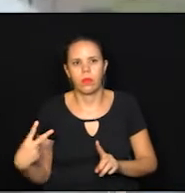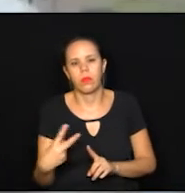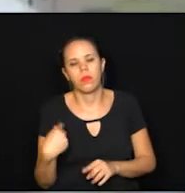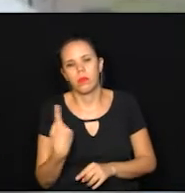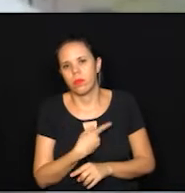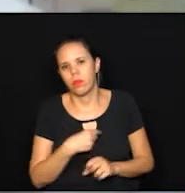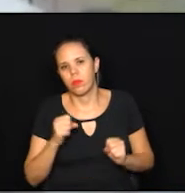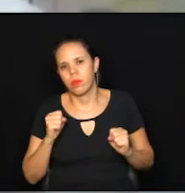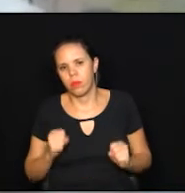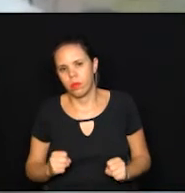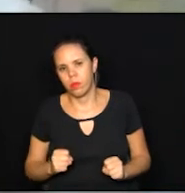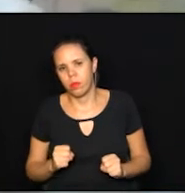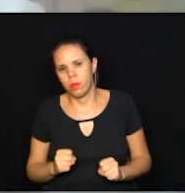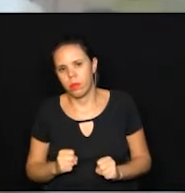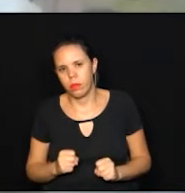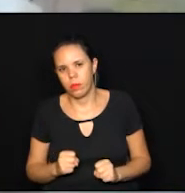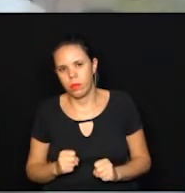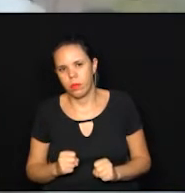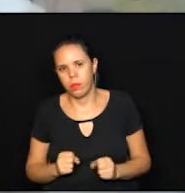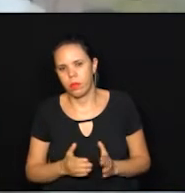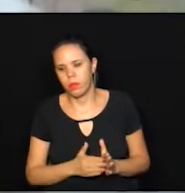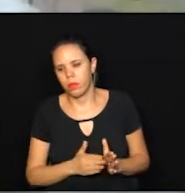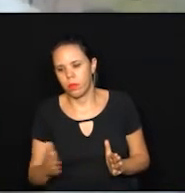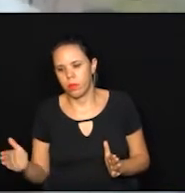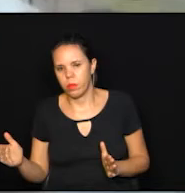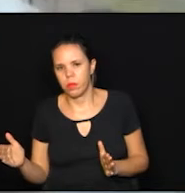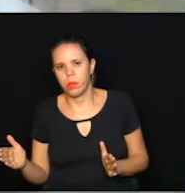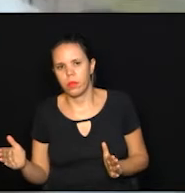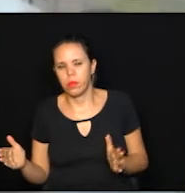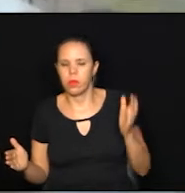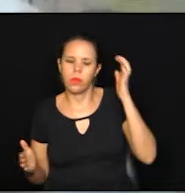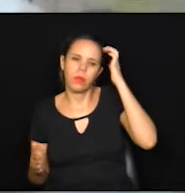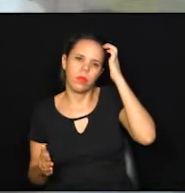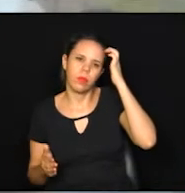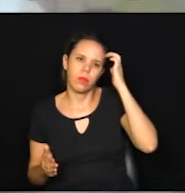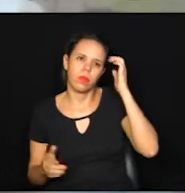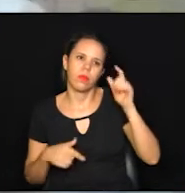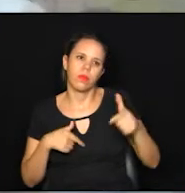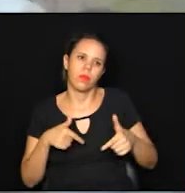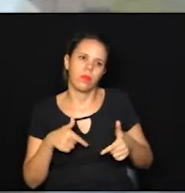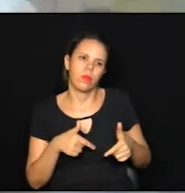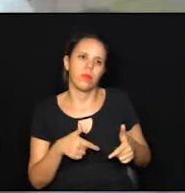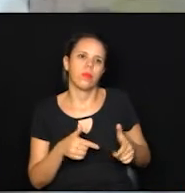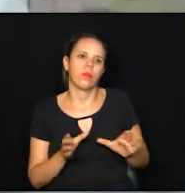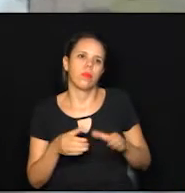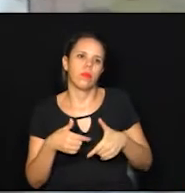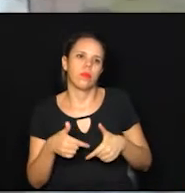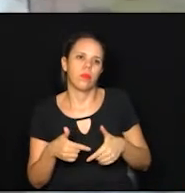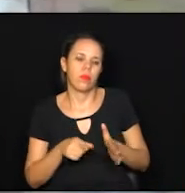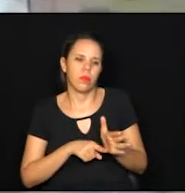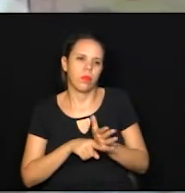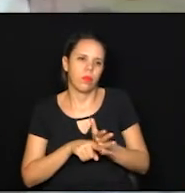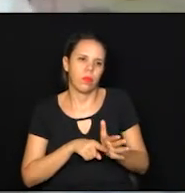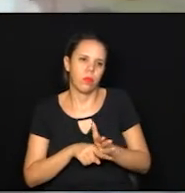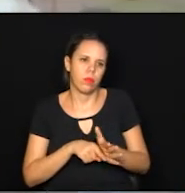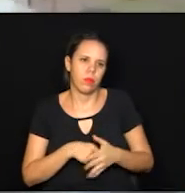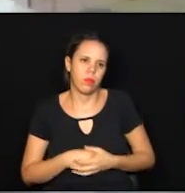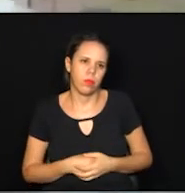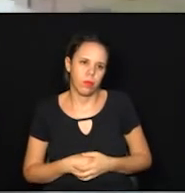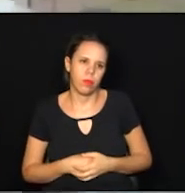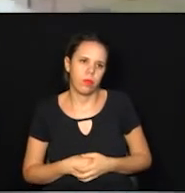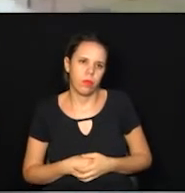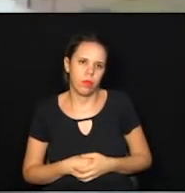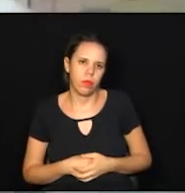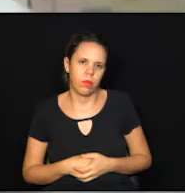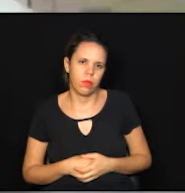gente possa, ao longo desse período de trabalho da Comissão de Estudos,